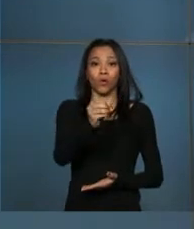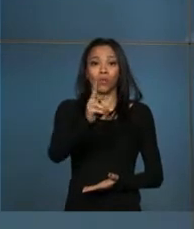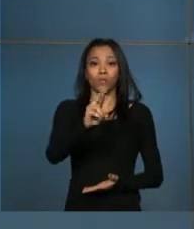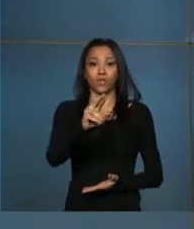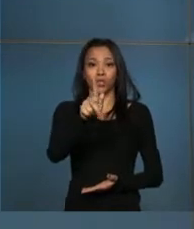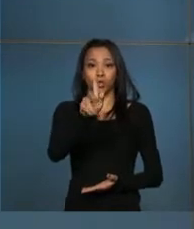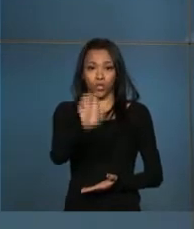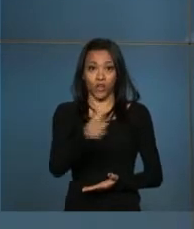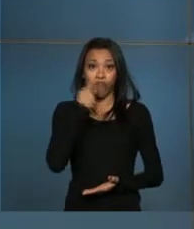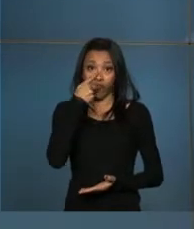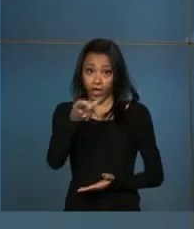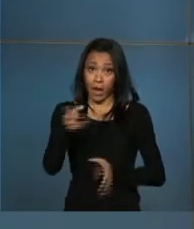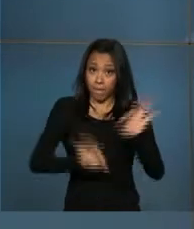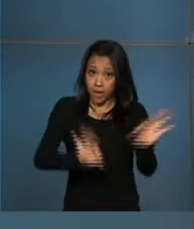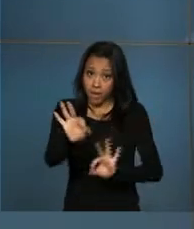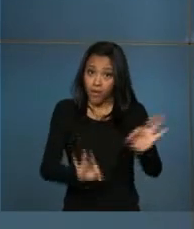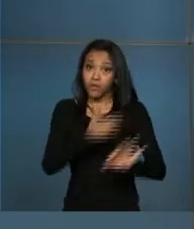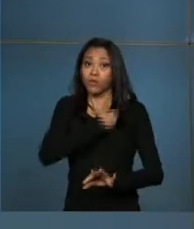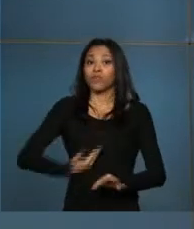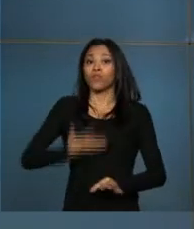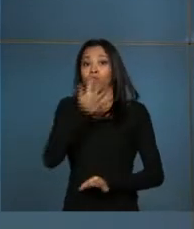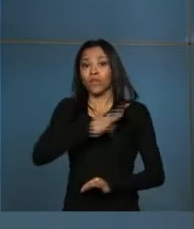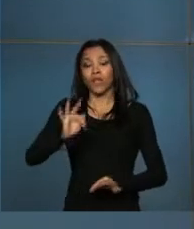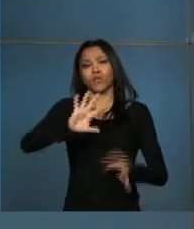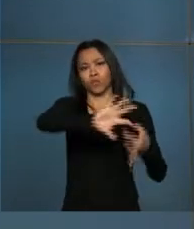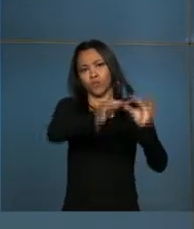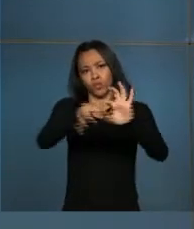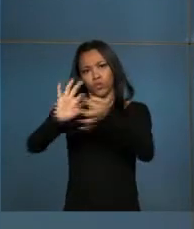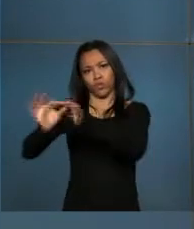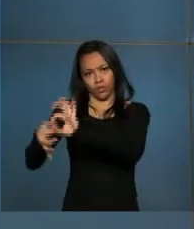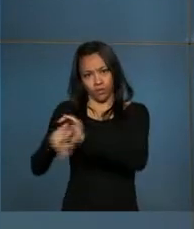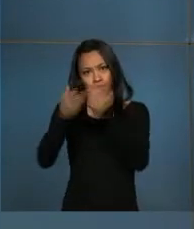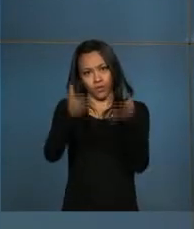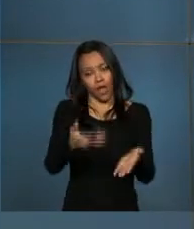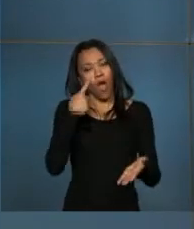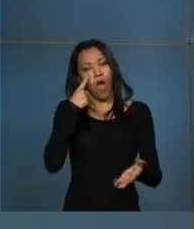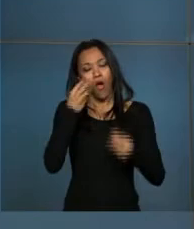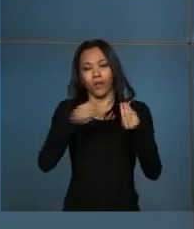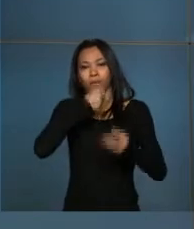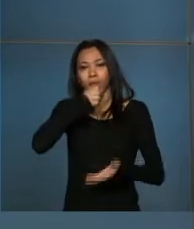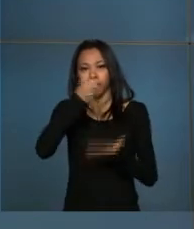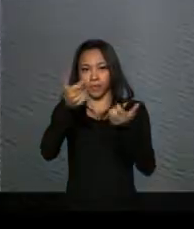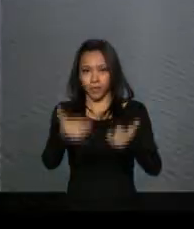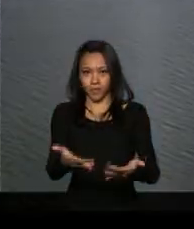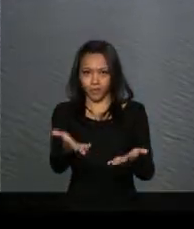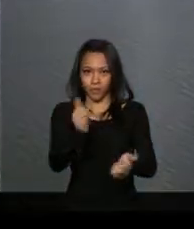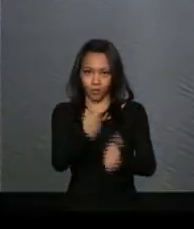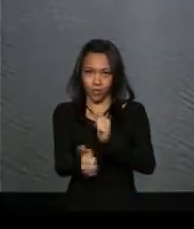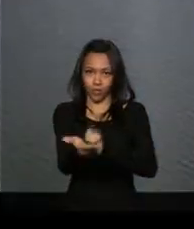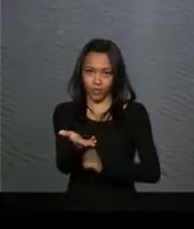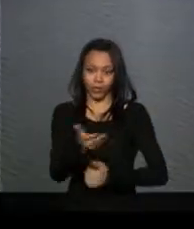preparação do governo federal para os Jogos Olímpicos. Confira no vídeo especial do Ministério do Esporte.